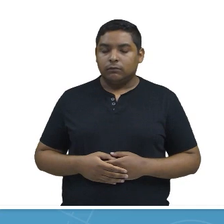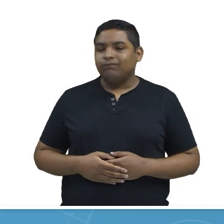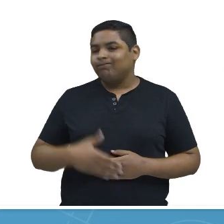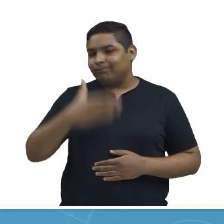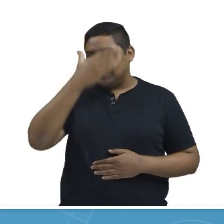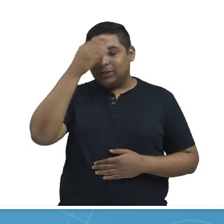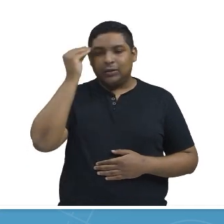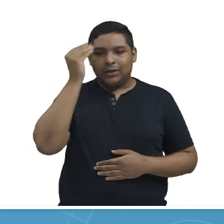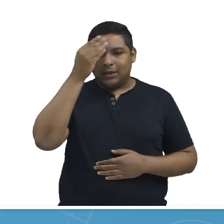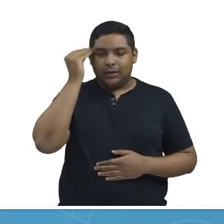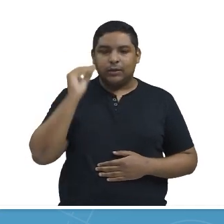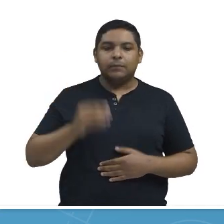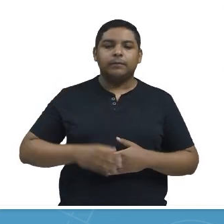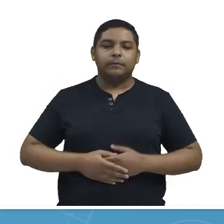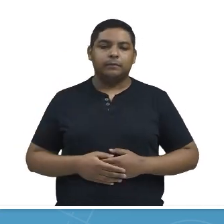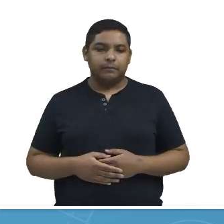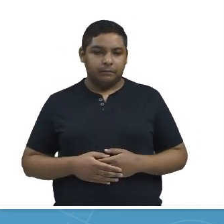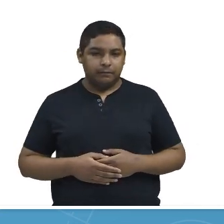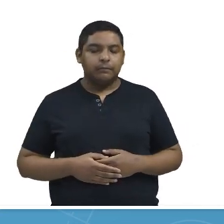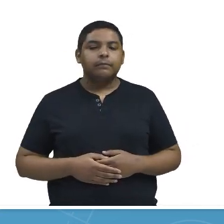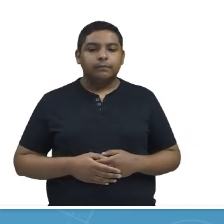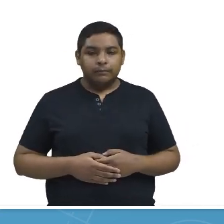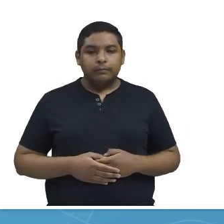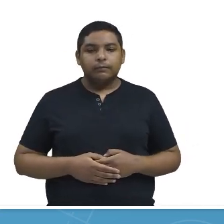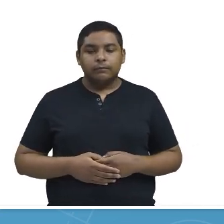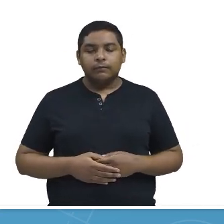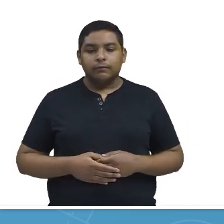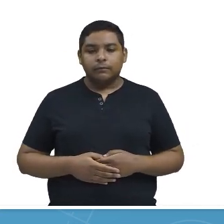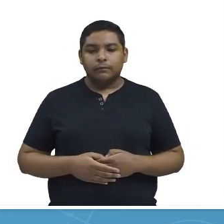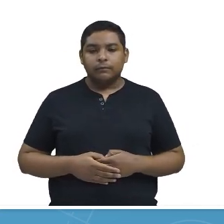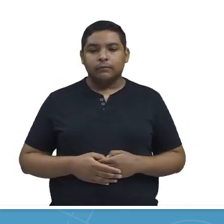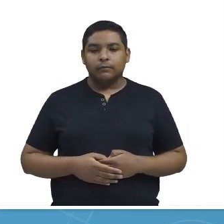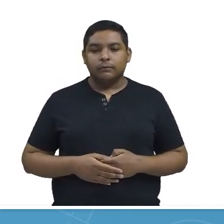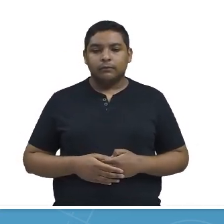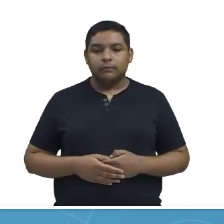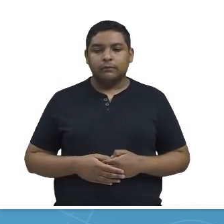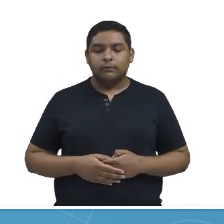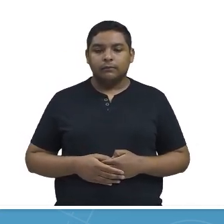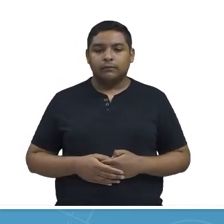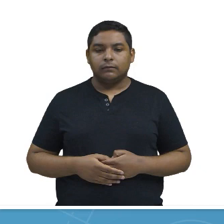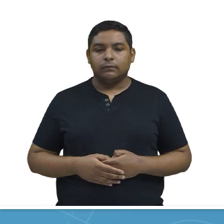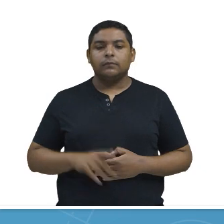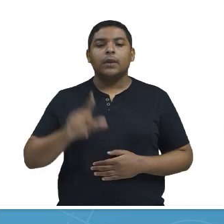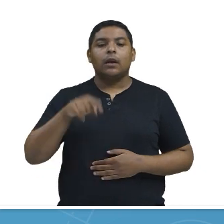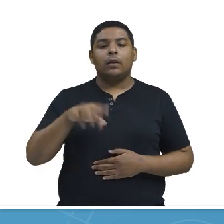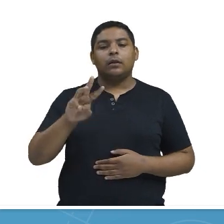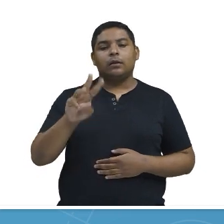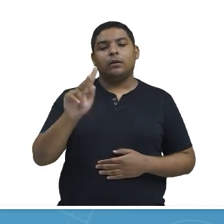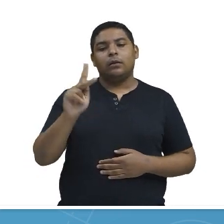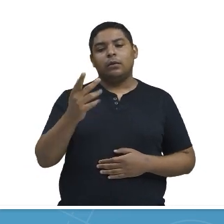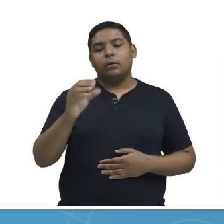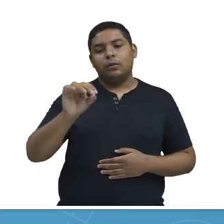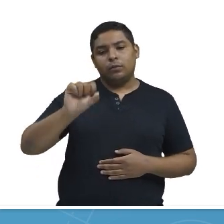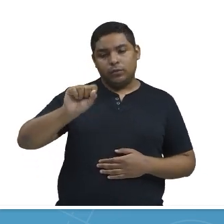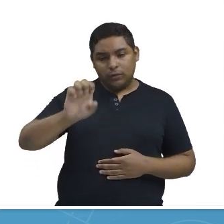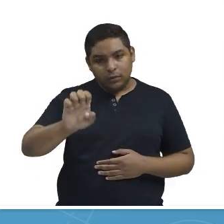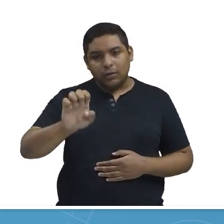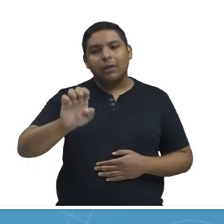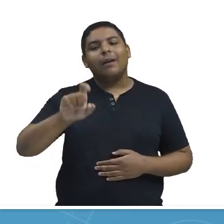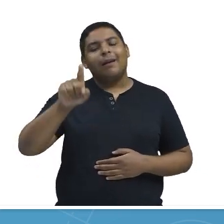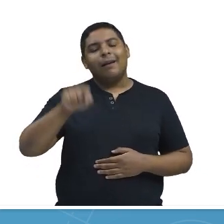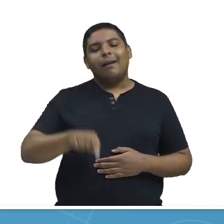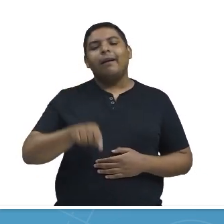chap, whose name I can't remember. Então, esse whose está se referindo a quem? A esse